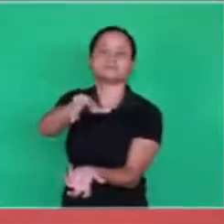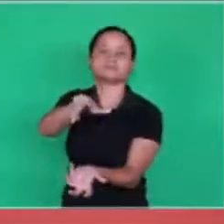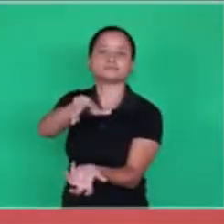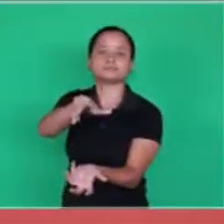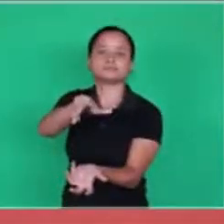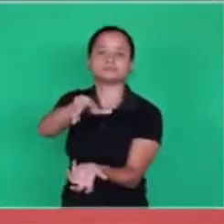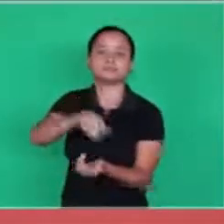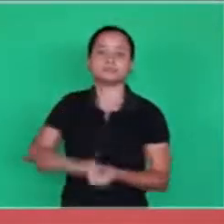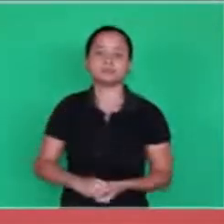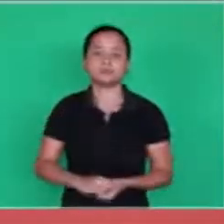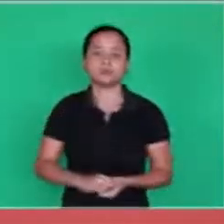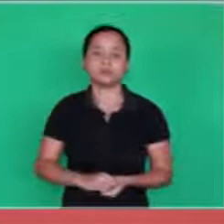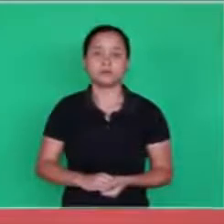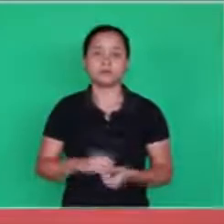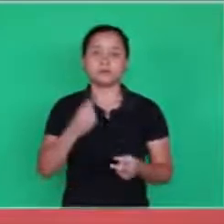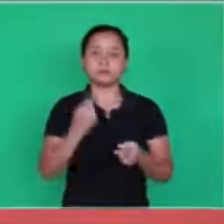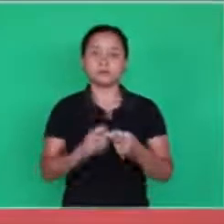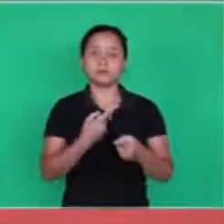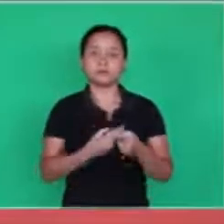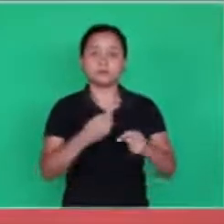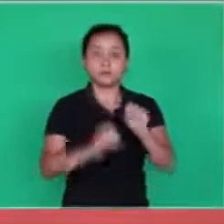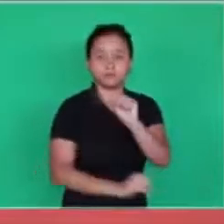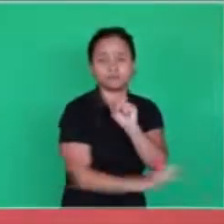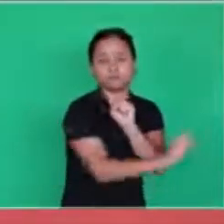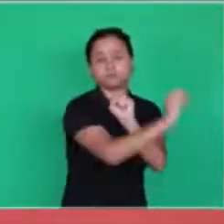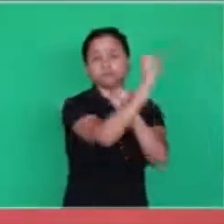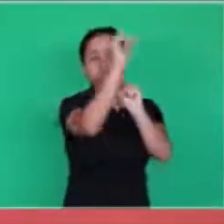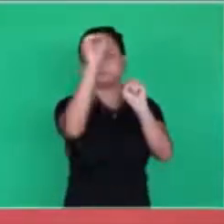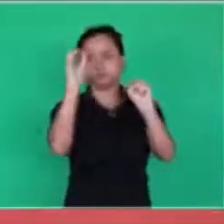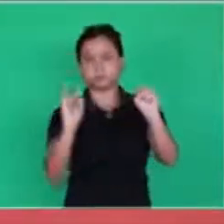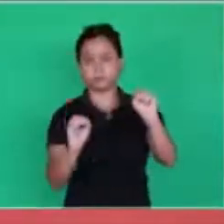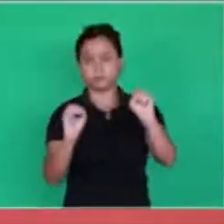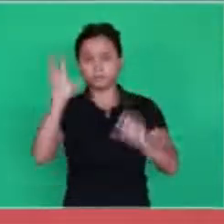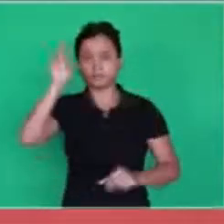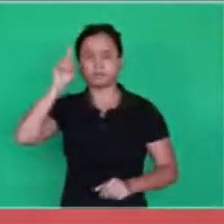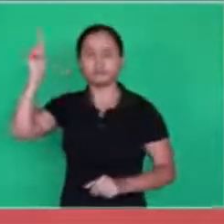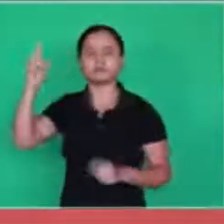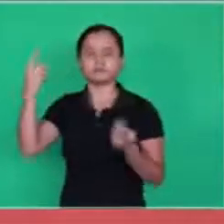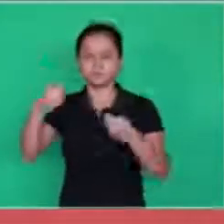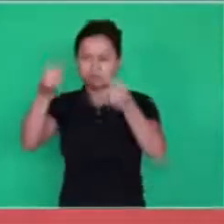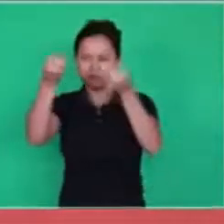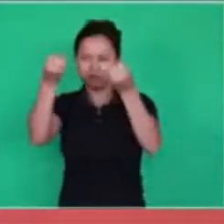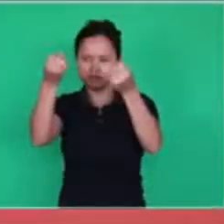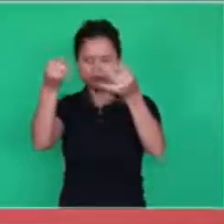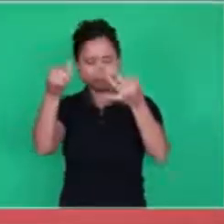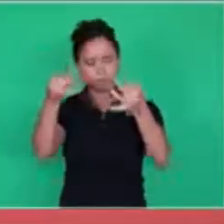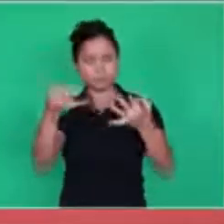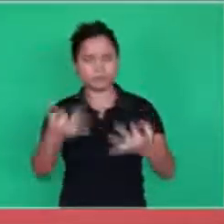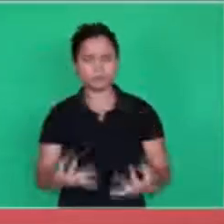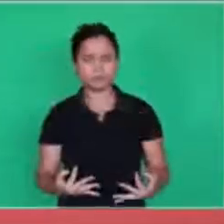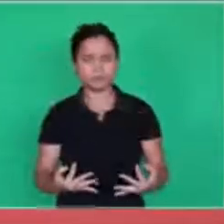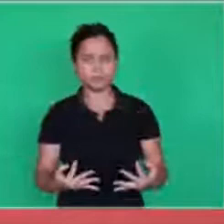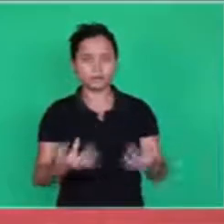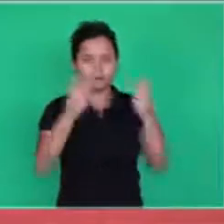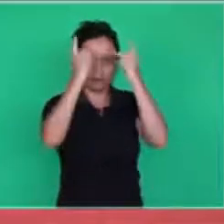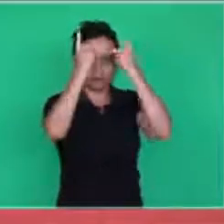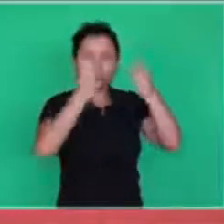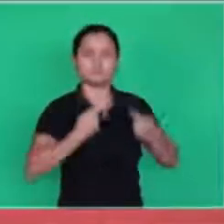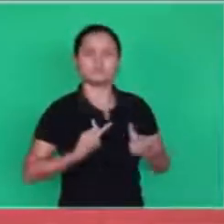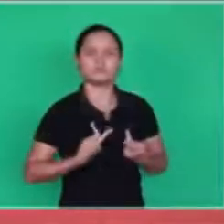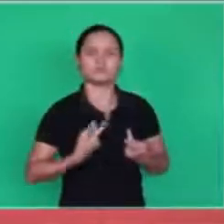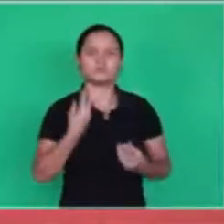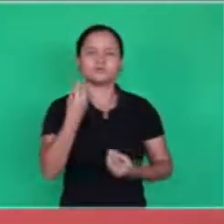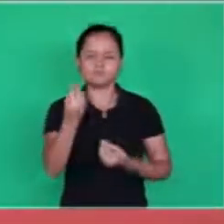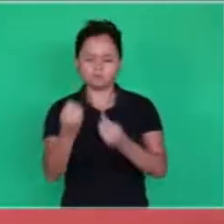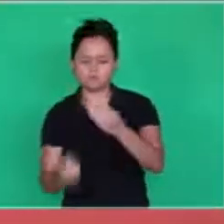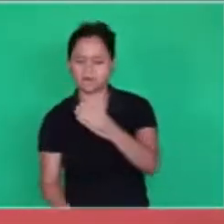O mundo, os mundos siderais. Aí Deus tem que se explicar ao homem como é que ele fez o mundo. Não, eu fiz assim,